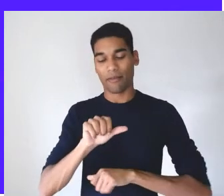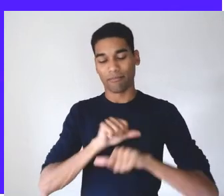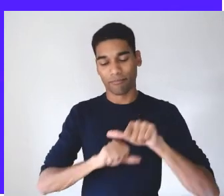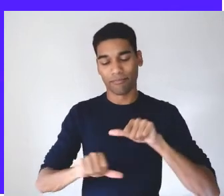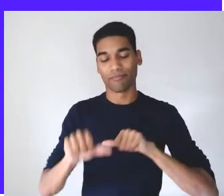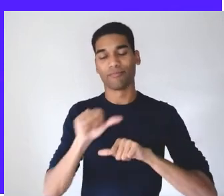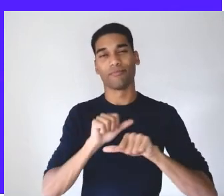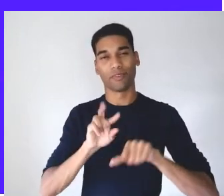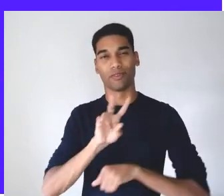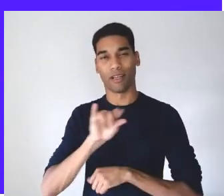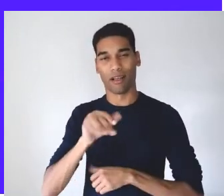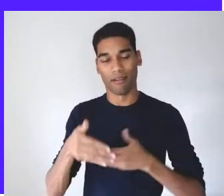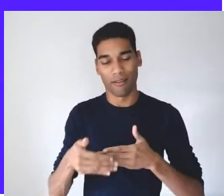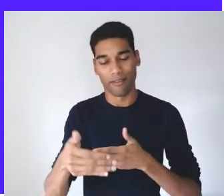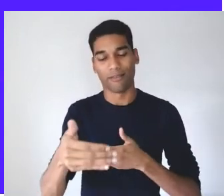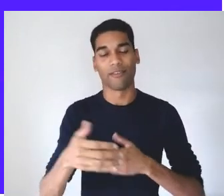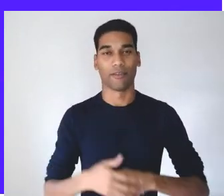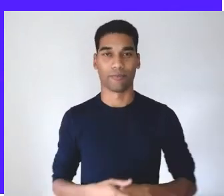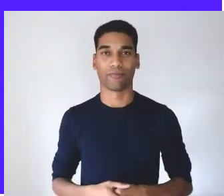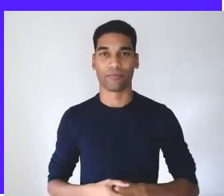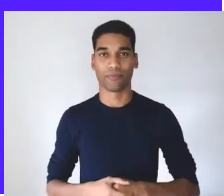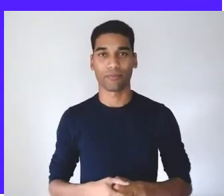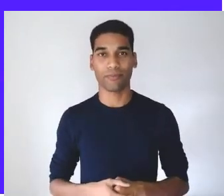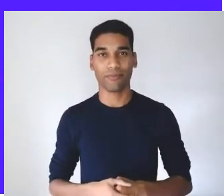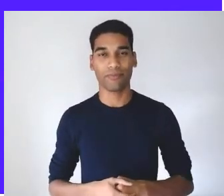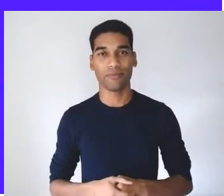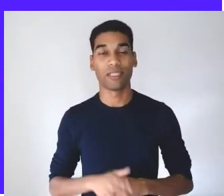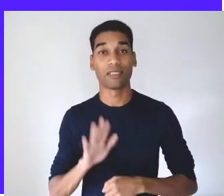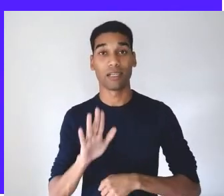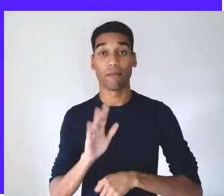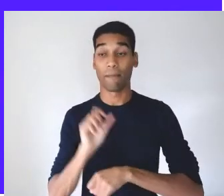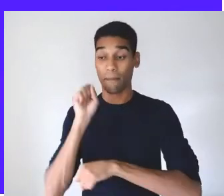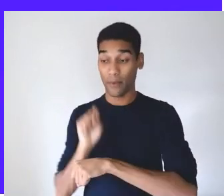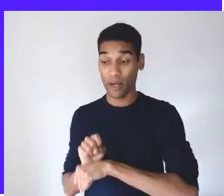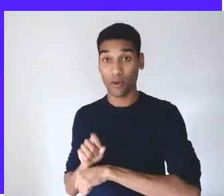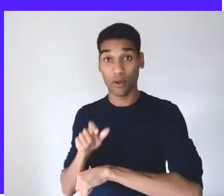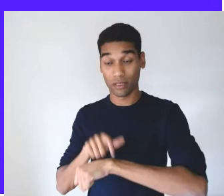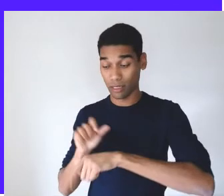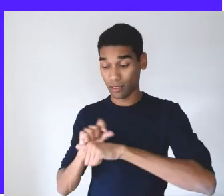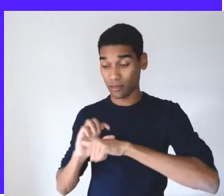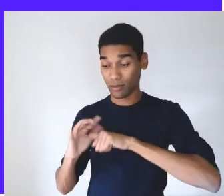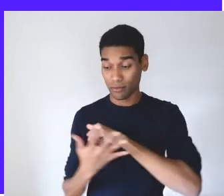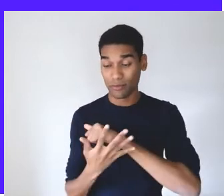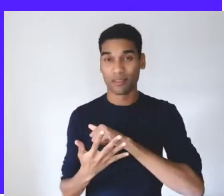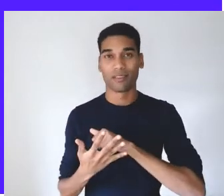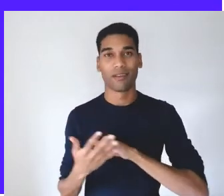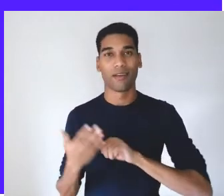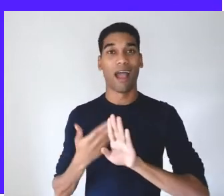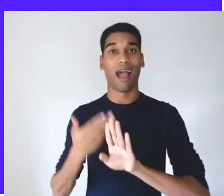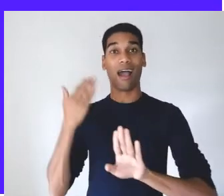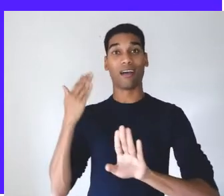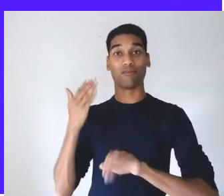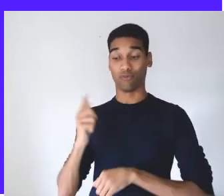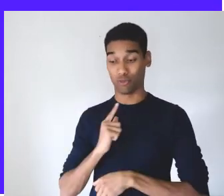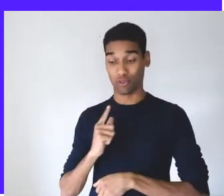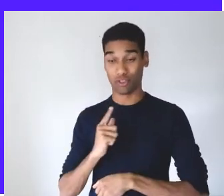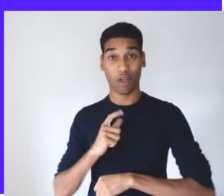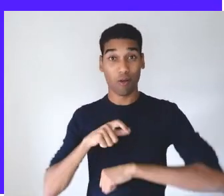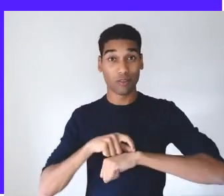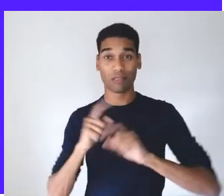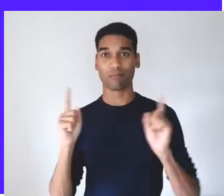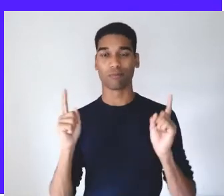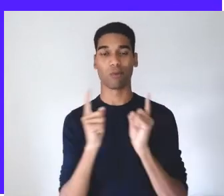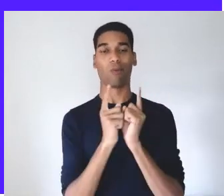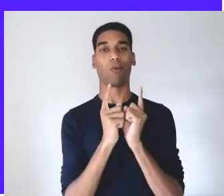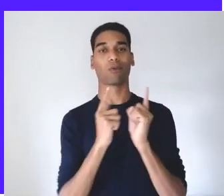teve de ser concebido e parido durante a pandemia. A gente tinha um prazo muito apertado para fazer as coisas funcionarem. Boa parte desse